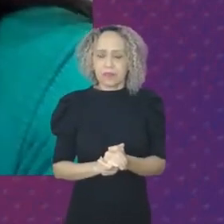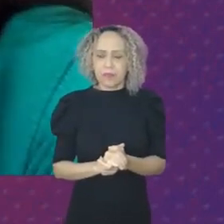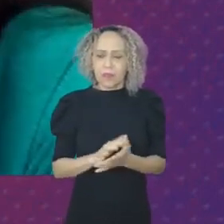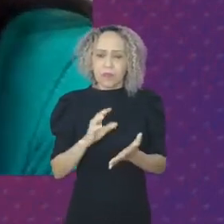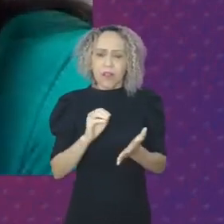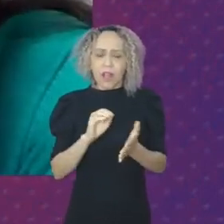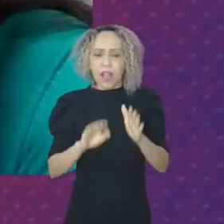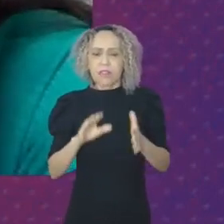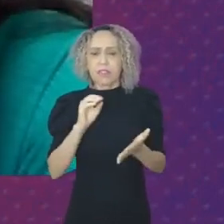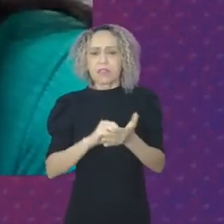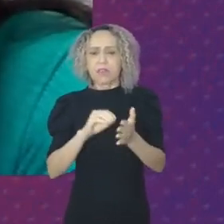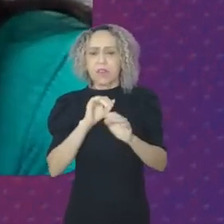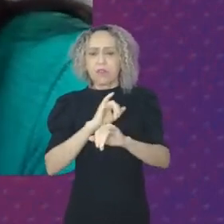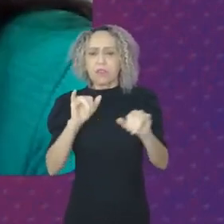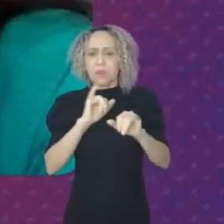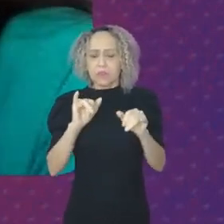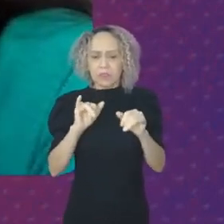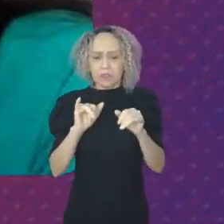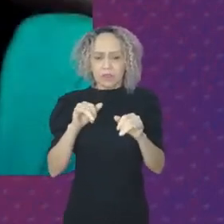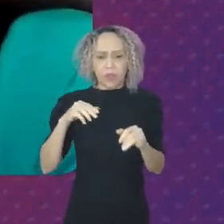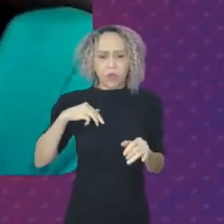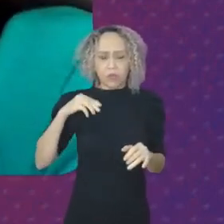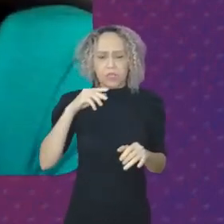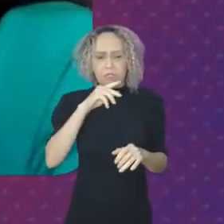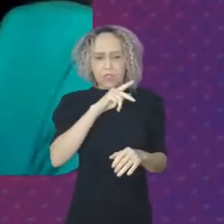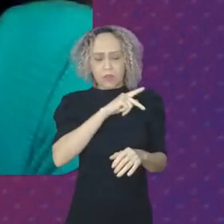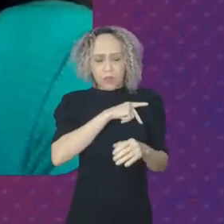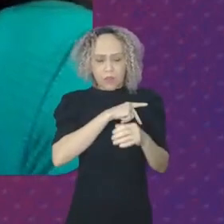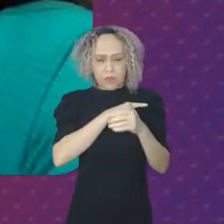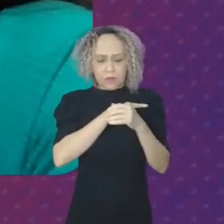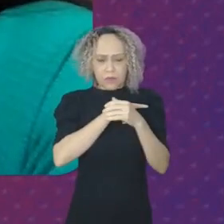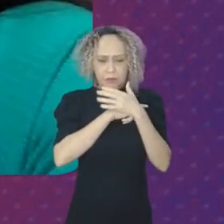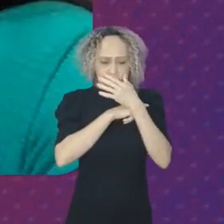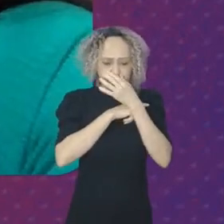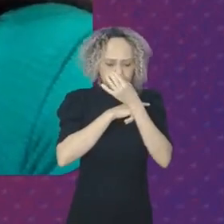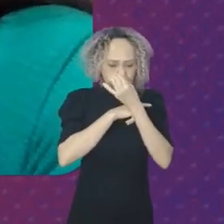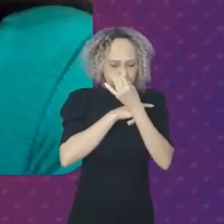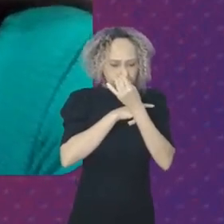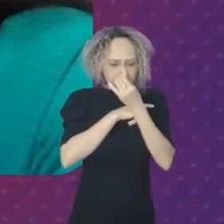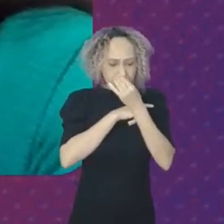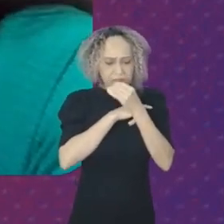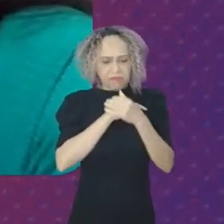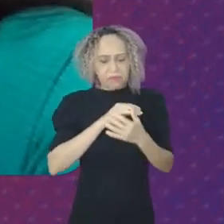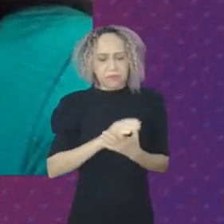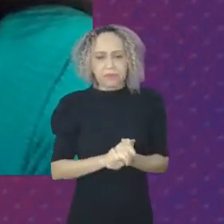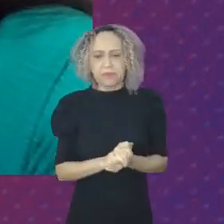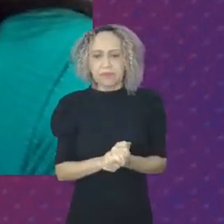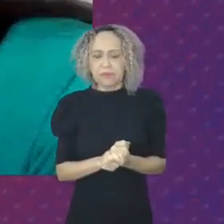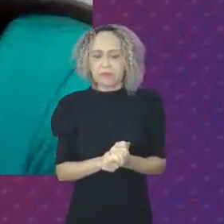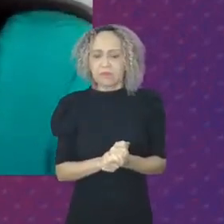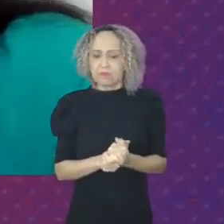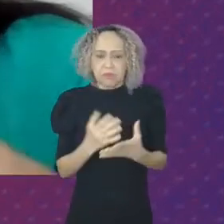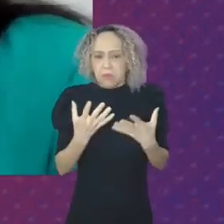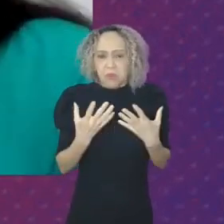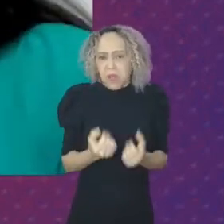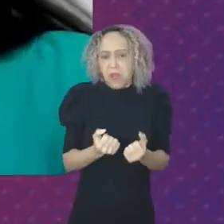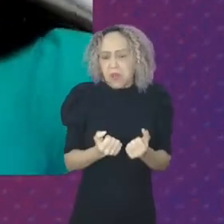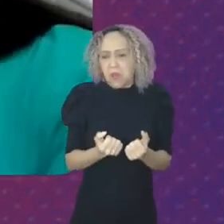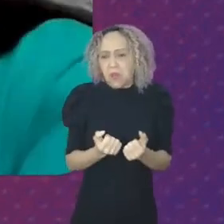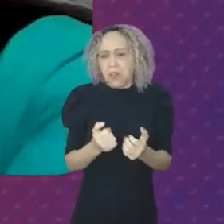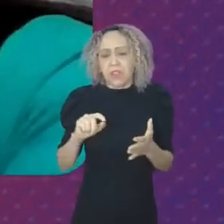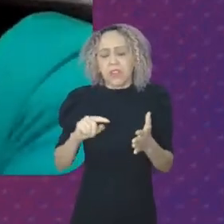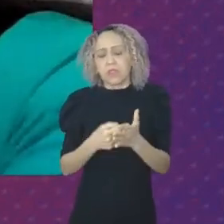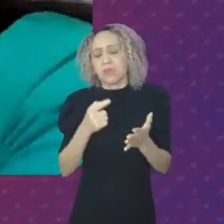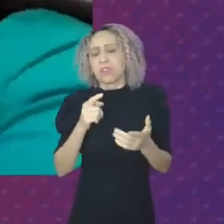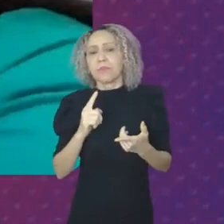necessária, ele não acolhe a mulher, e no ponto que eles são mais específicos, que é a realização de denúncias, ele